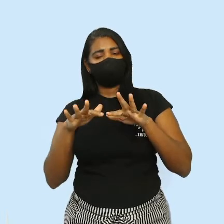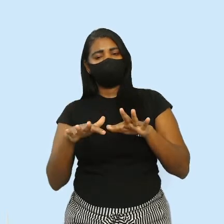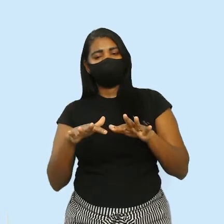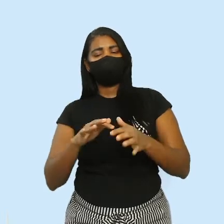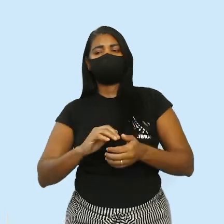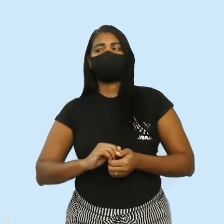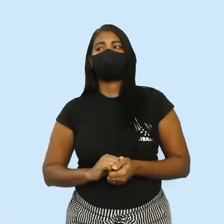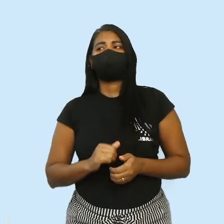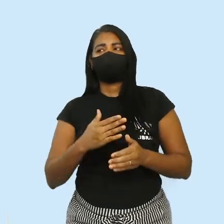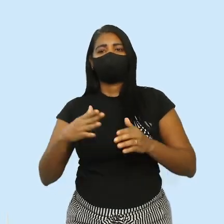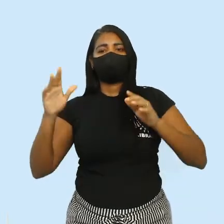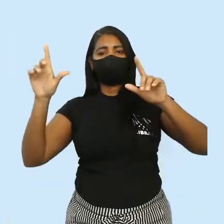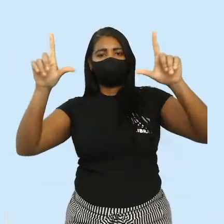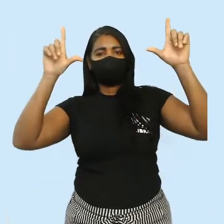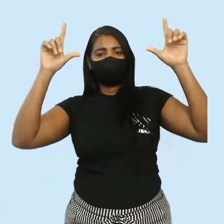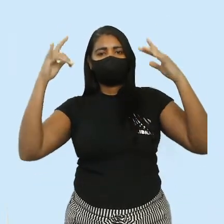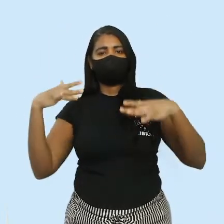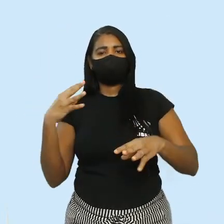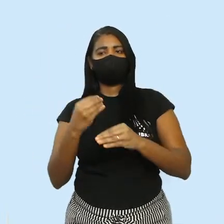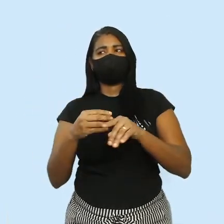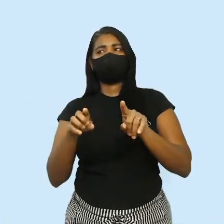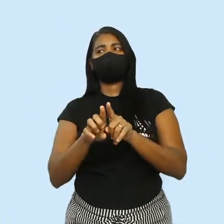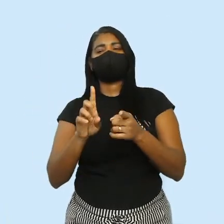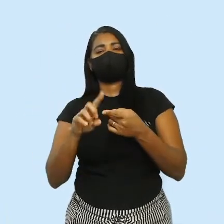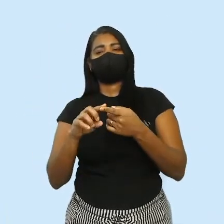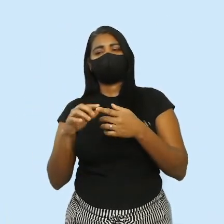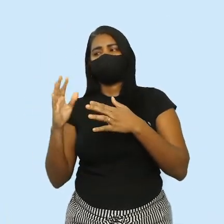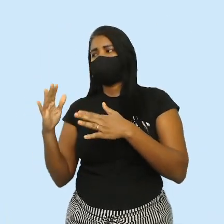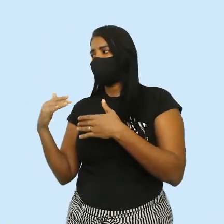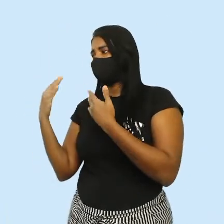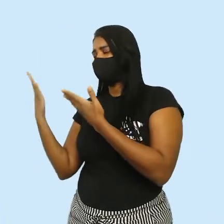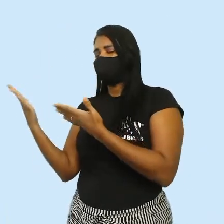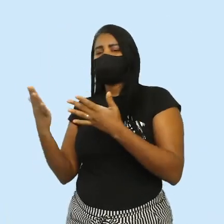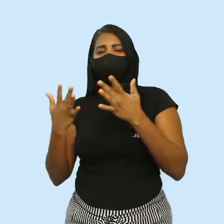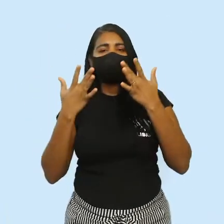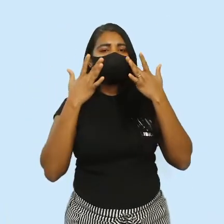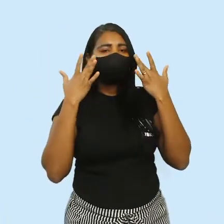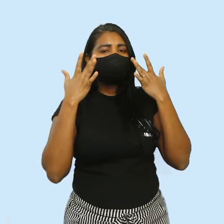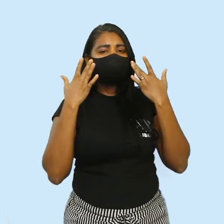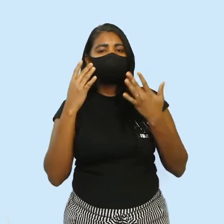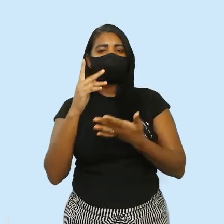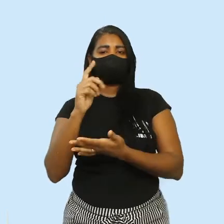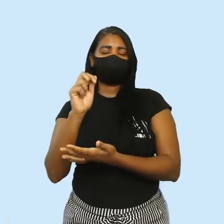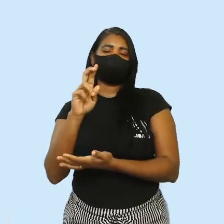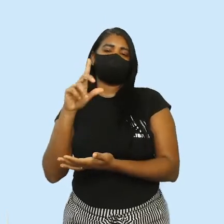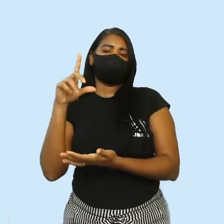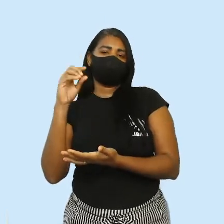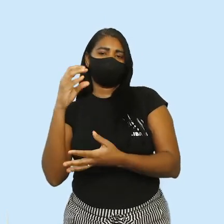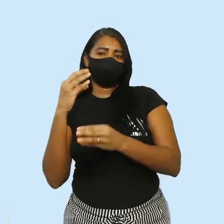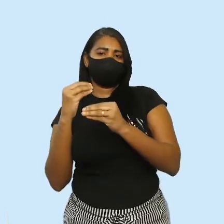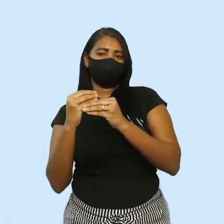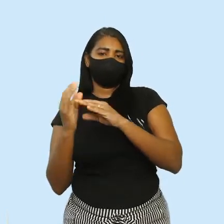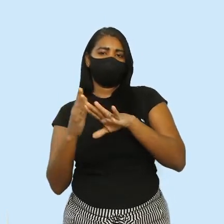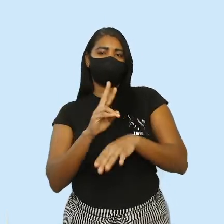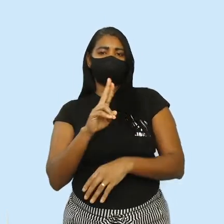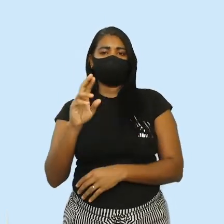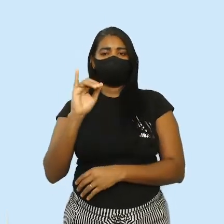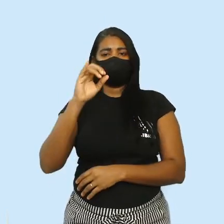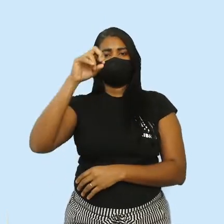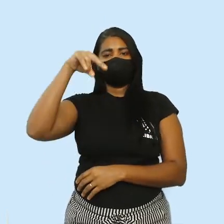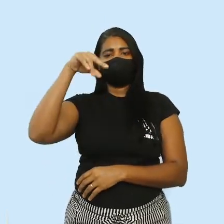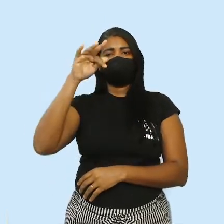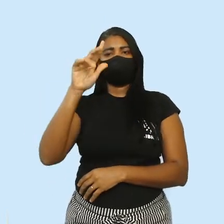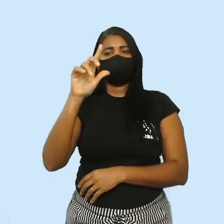E aí no próximo slide também é uma outra peça do Paulo Pontes, Inflamável, o nome do